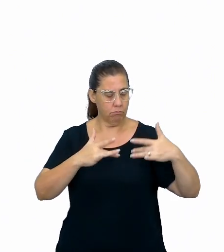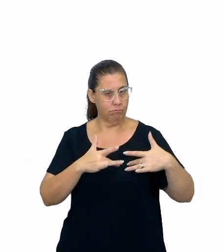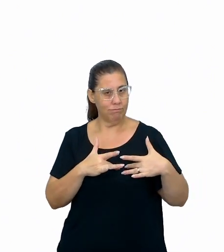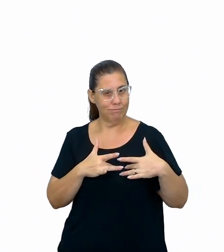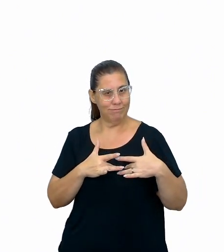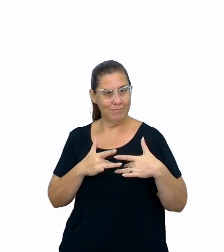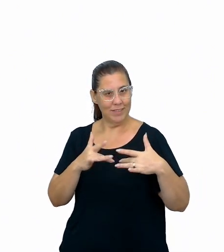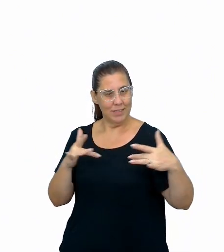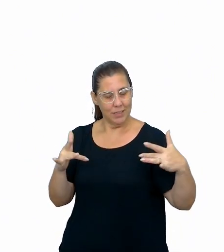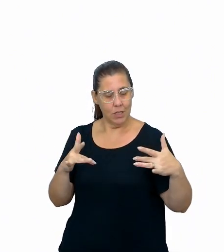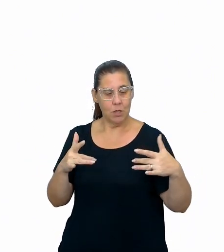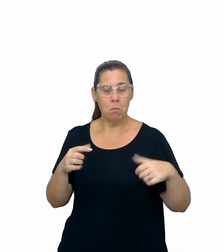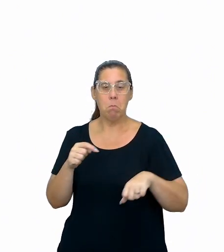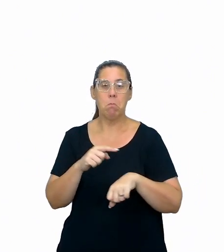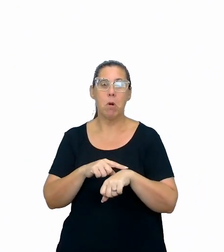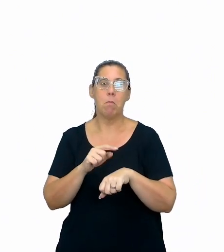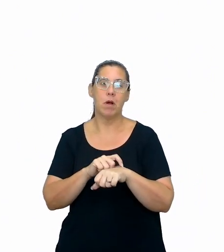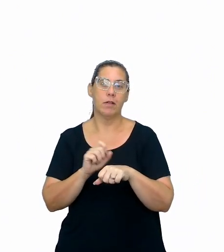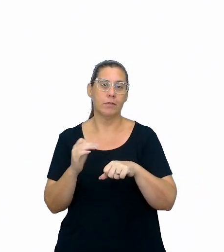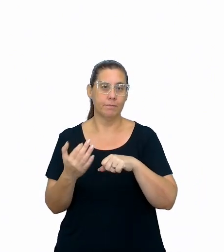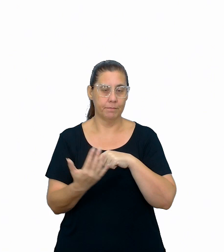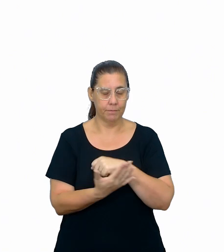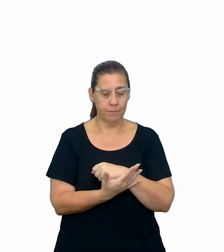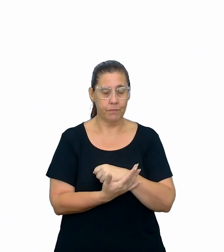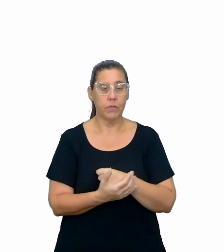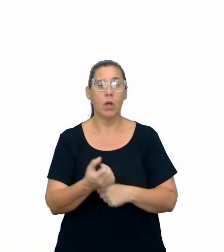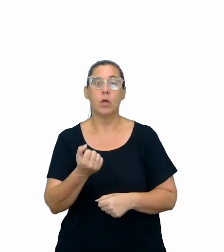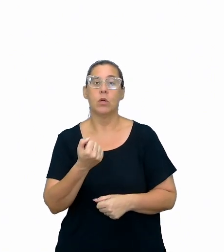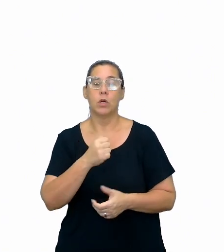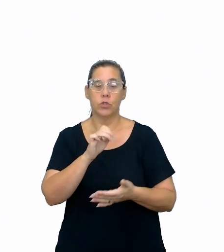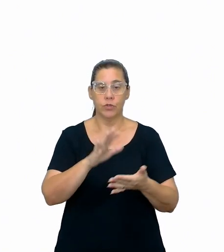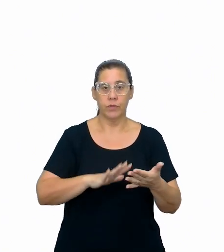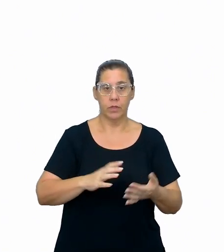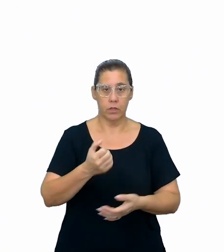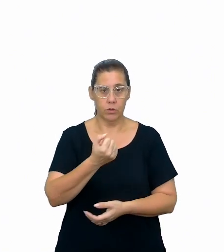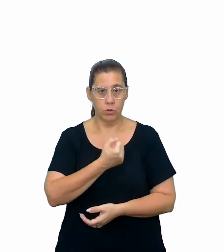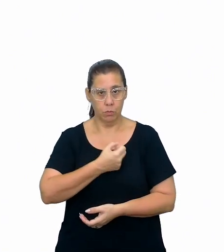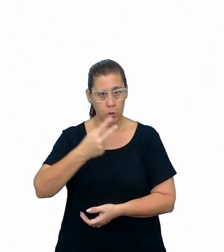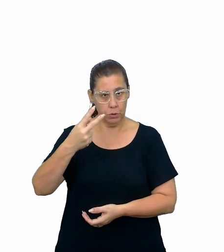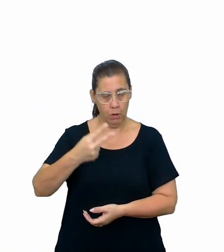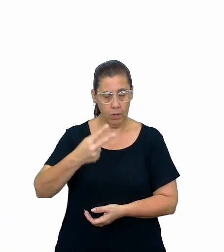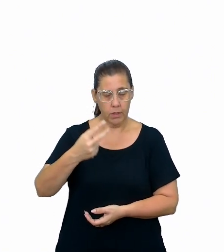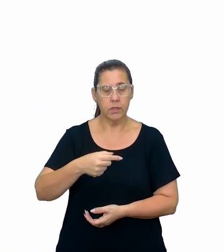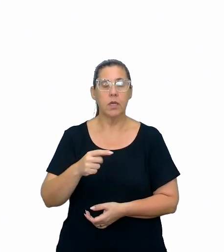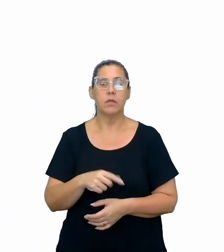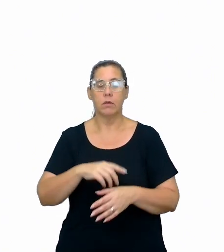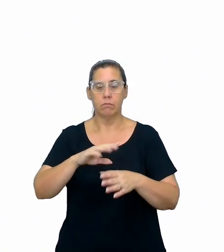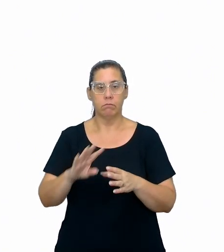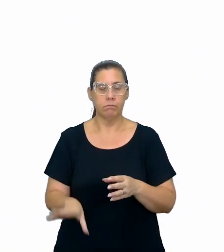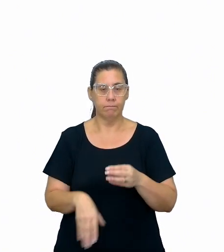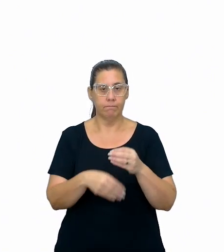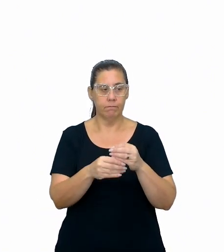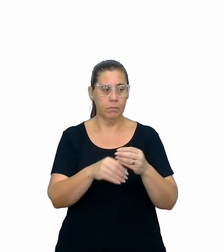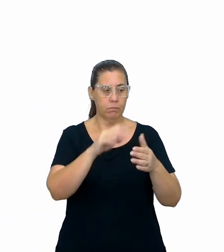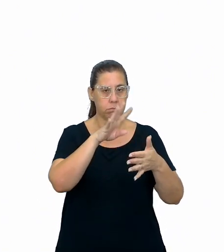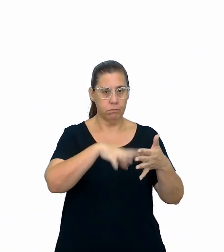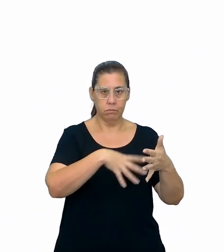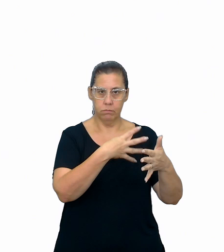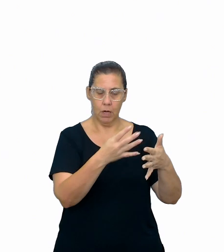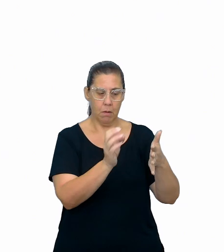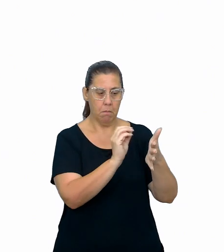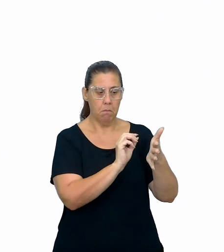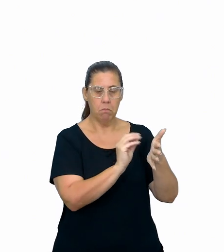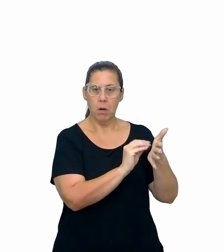solidariedade em tempos de pandemia. E a atividade 2, dentro da aula 1, eles vão completar um quadro que traz